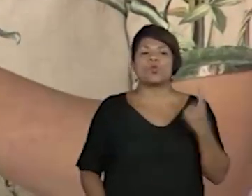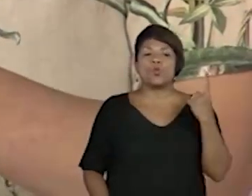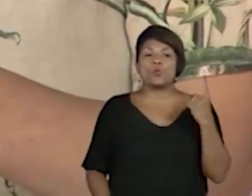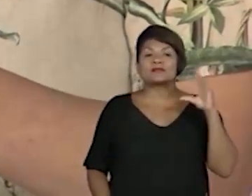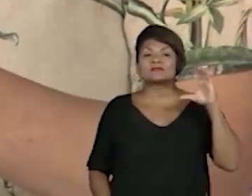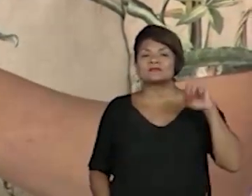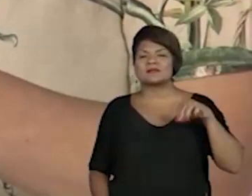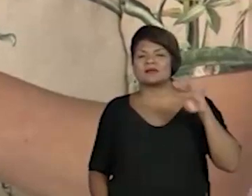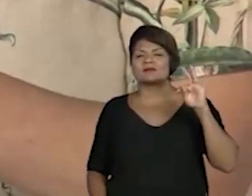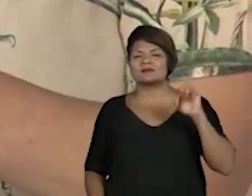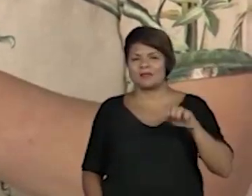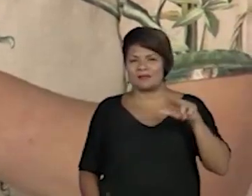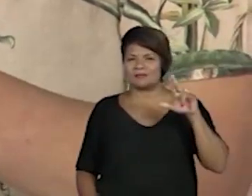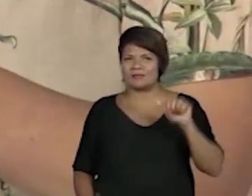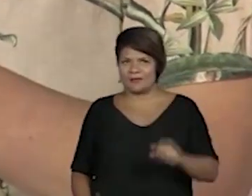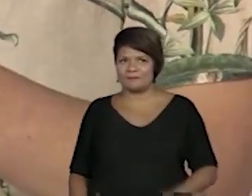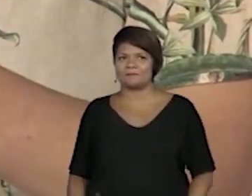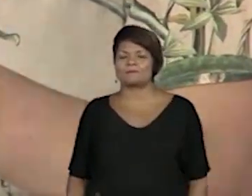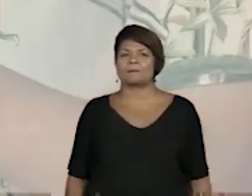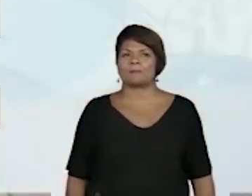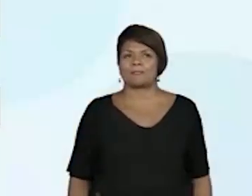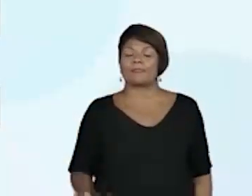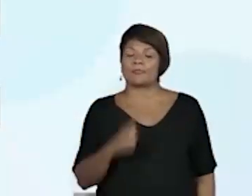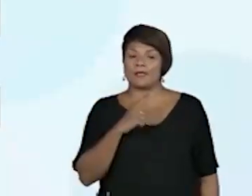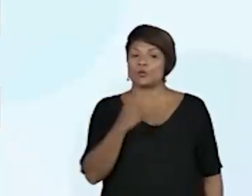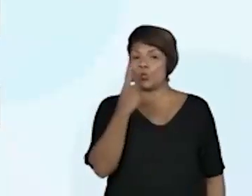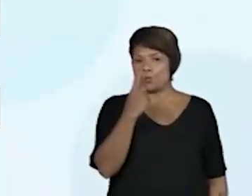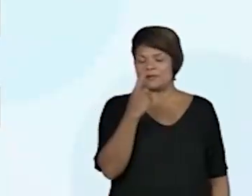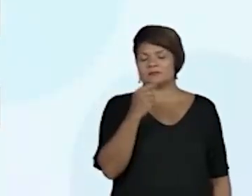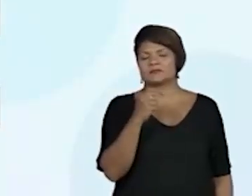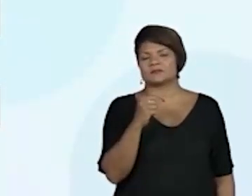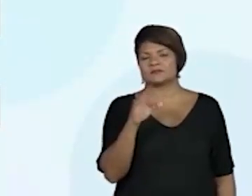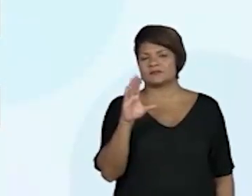centena, a gente pode falar, né? Uma centena,